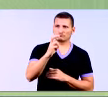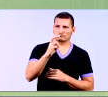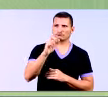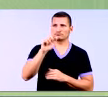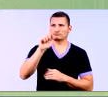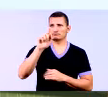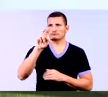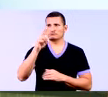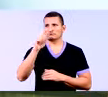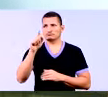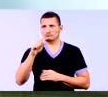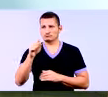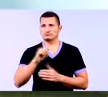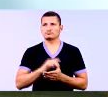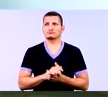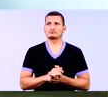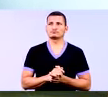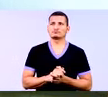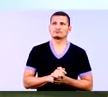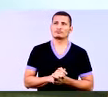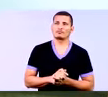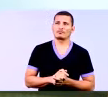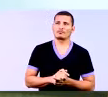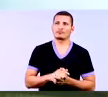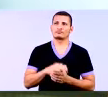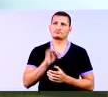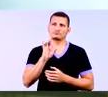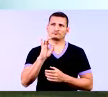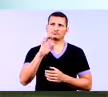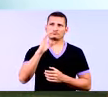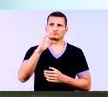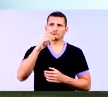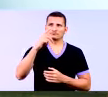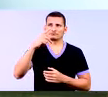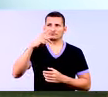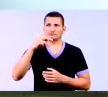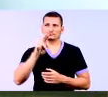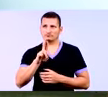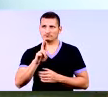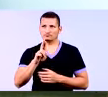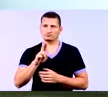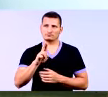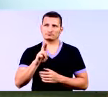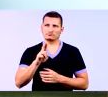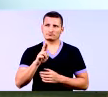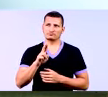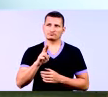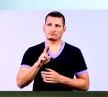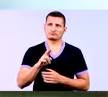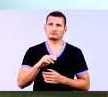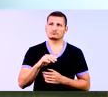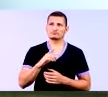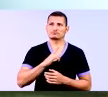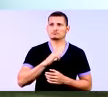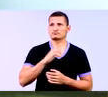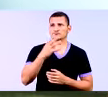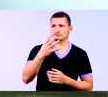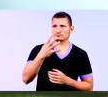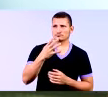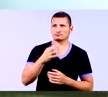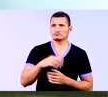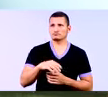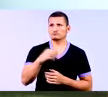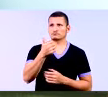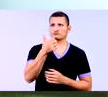hoje no mercado, que só o processador, nós temos rodando lá na polícia, só o processador da máquina, a máquina pega 4, custa 18